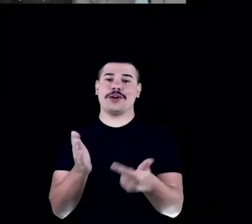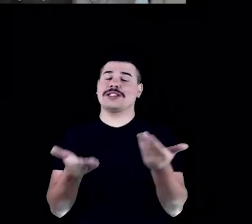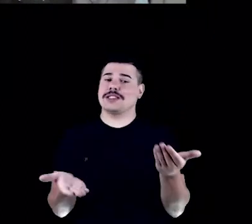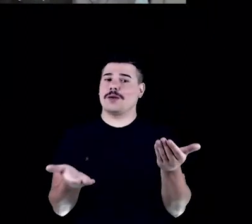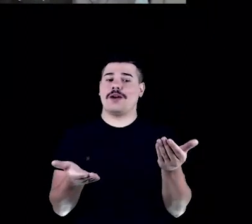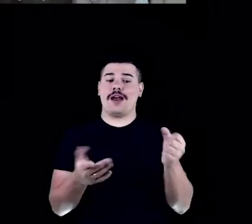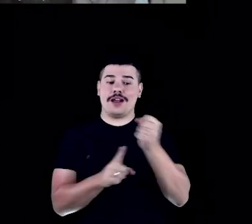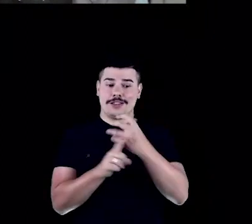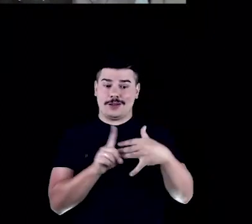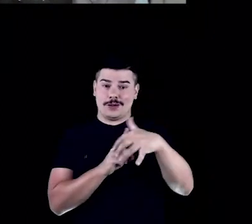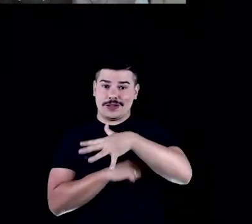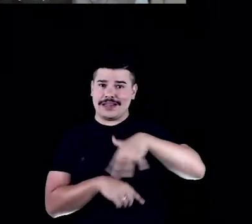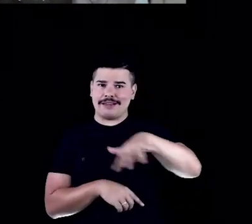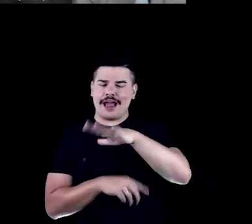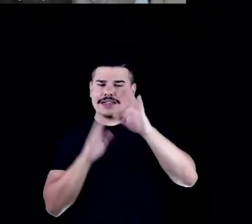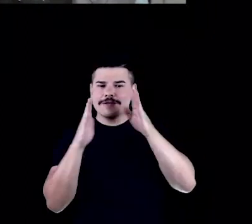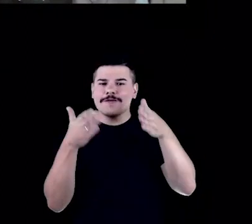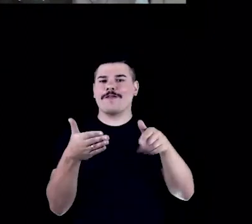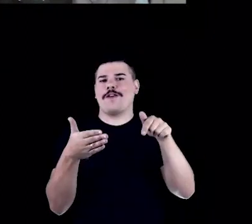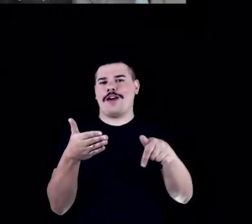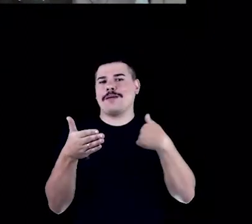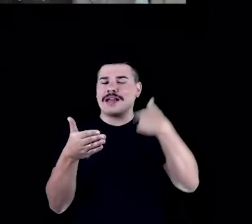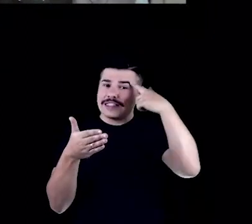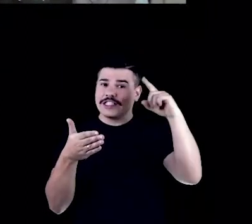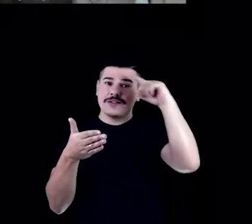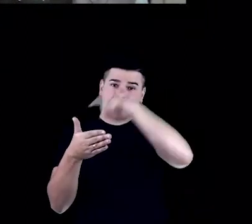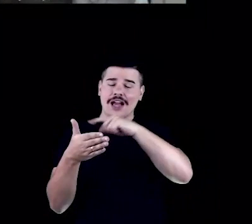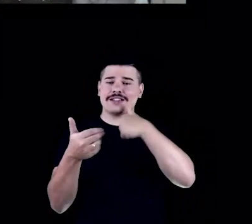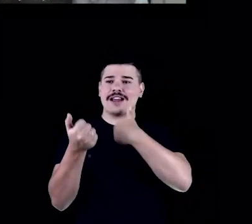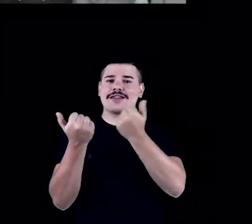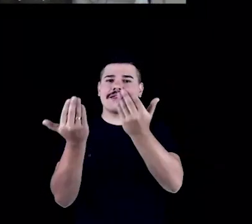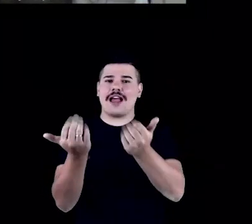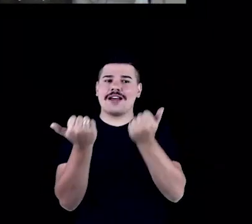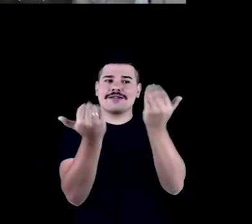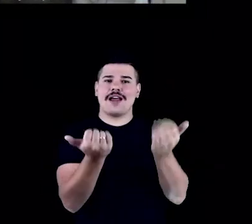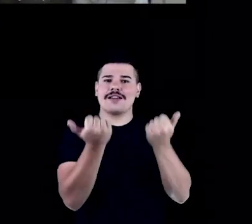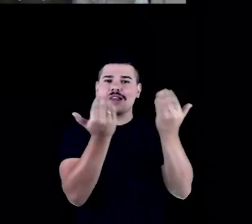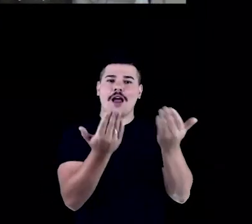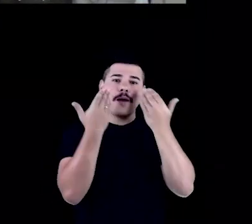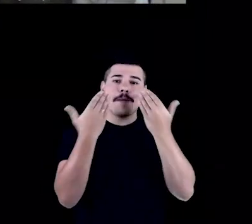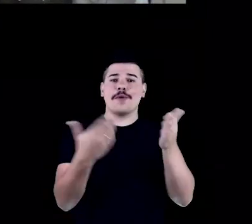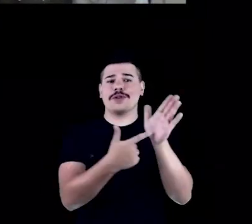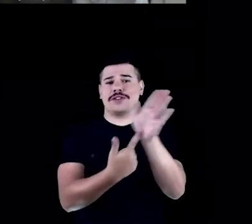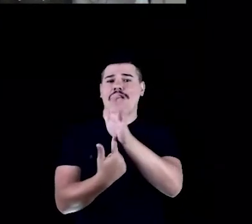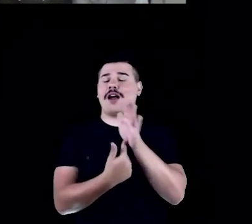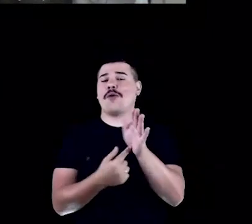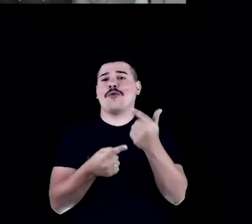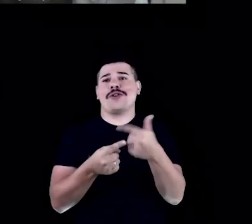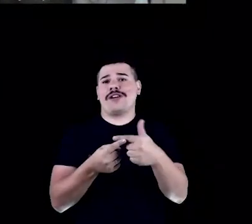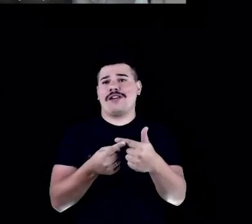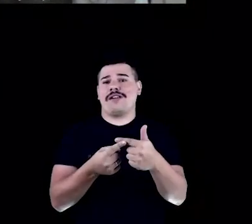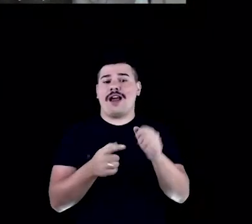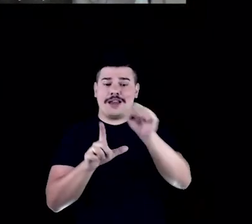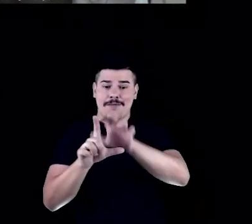nossa sociedade, o que ela mais tem dificuldade em vender também são as por mais que